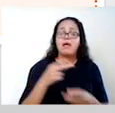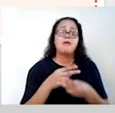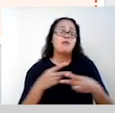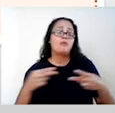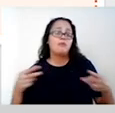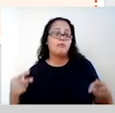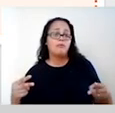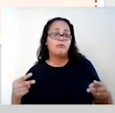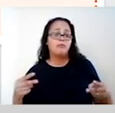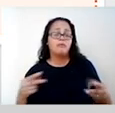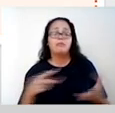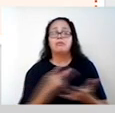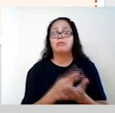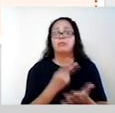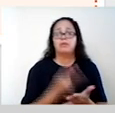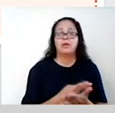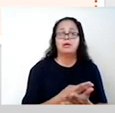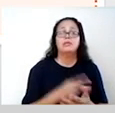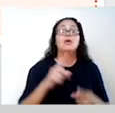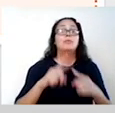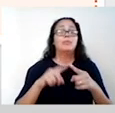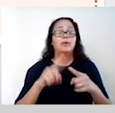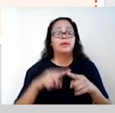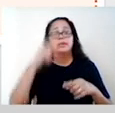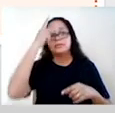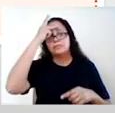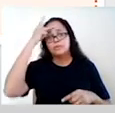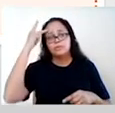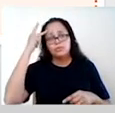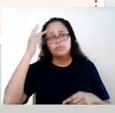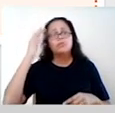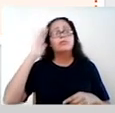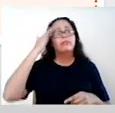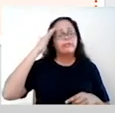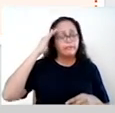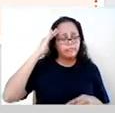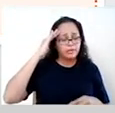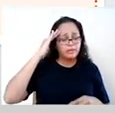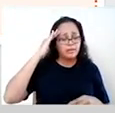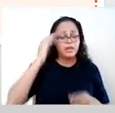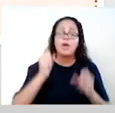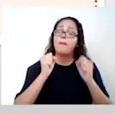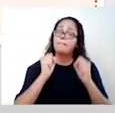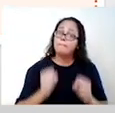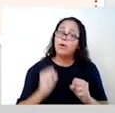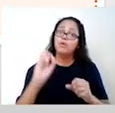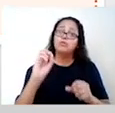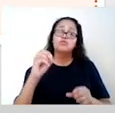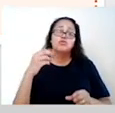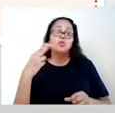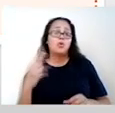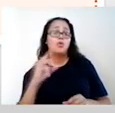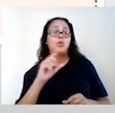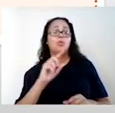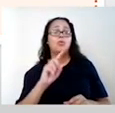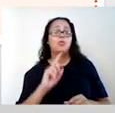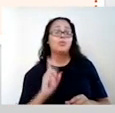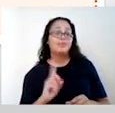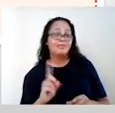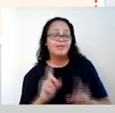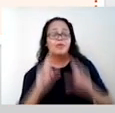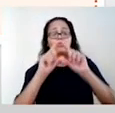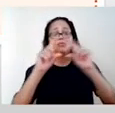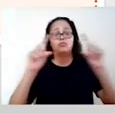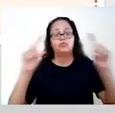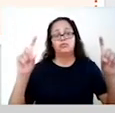compreender exatamente aquilo que eu estou afirmando. E pode ou não apresentar título. No caso de um texto escrito, não é obrigatório